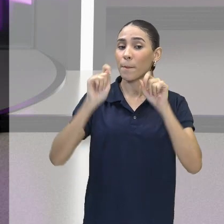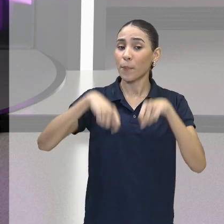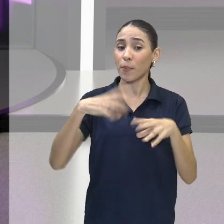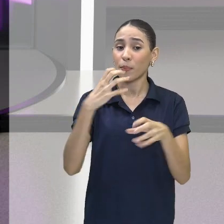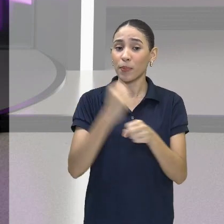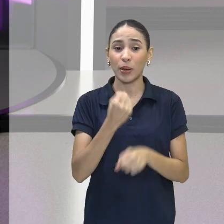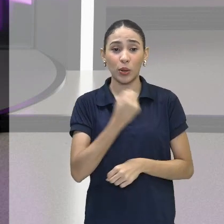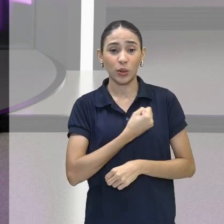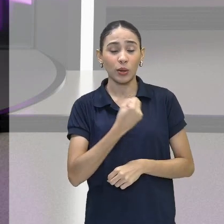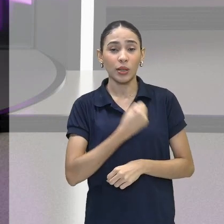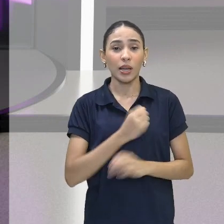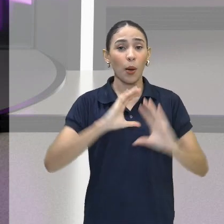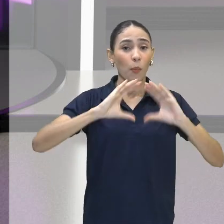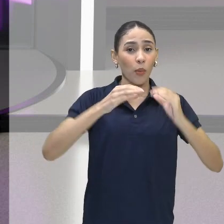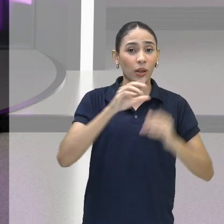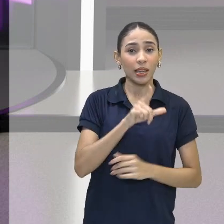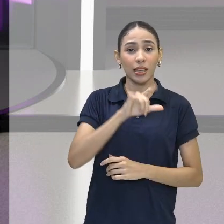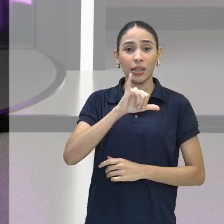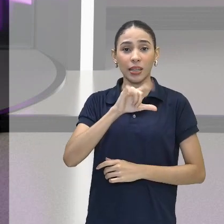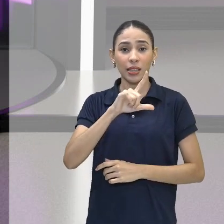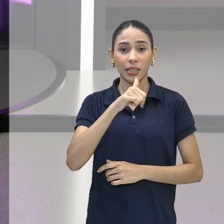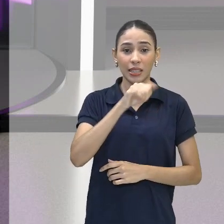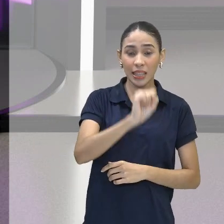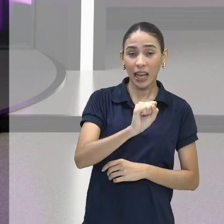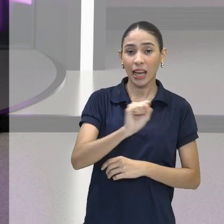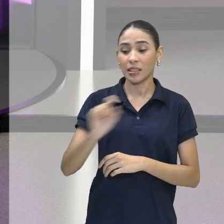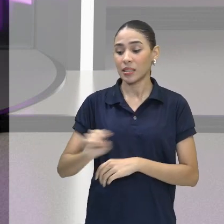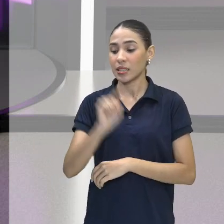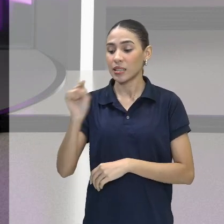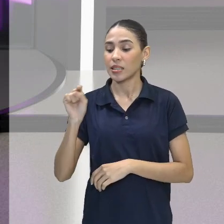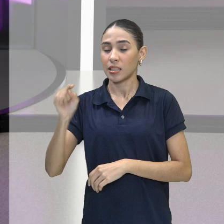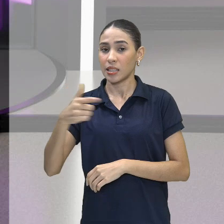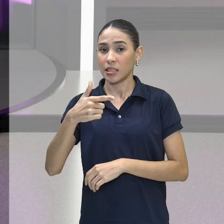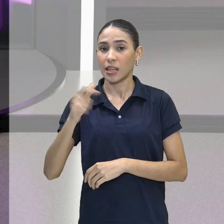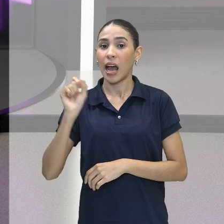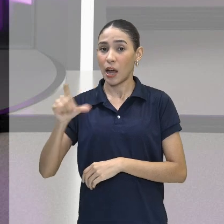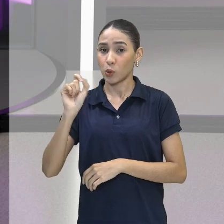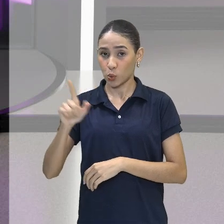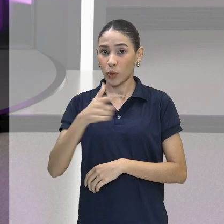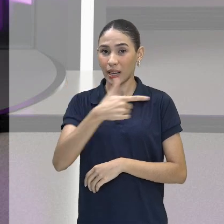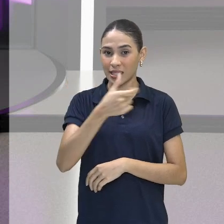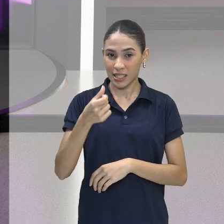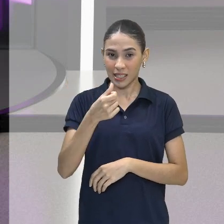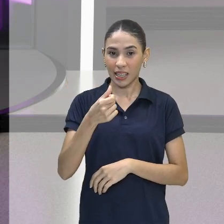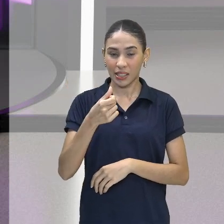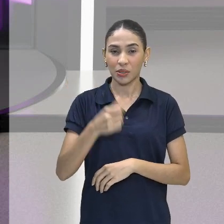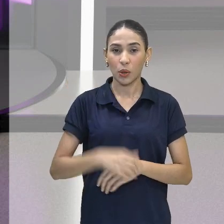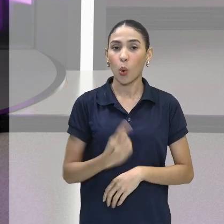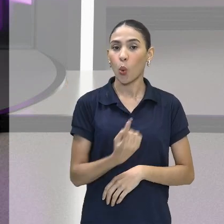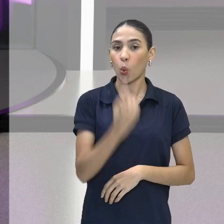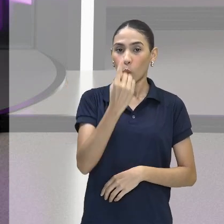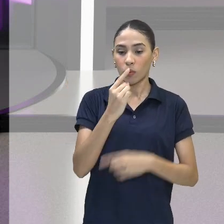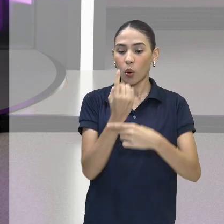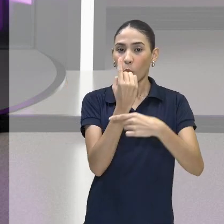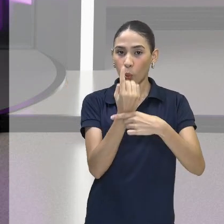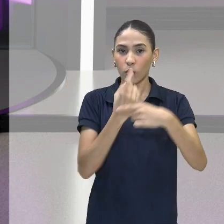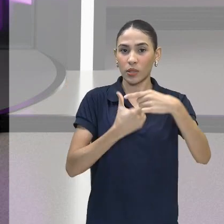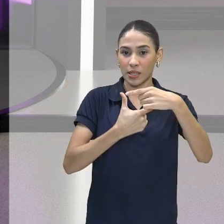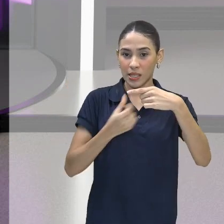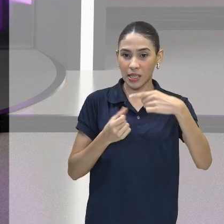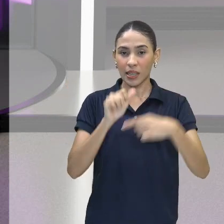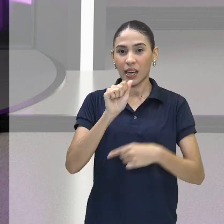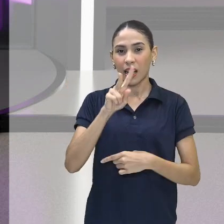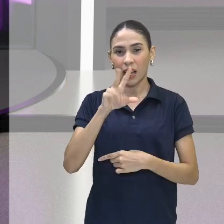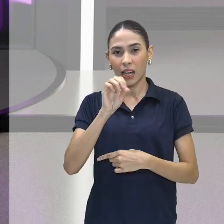sair uma bola lilás e azul é de 1/16. Beleza? Então, eu sempre vou poder trabalhar